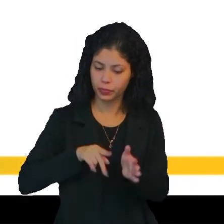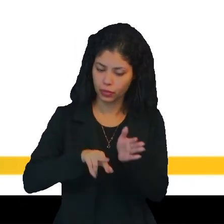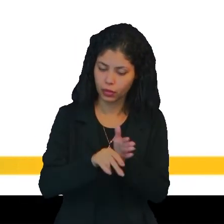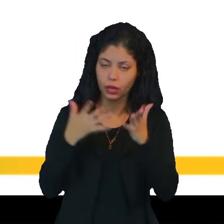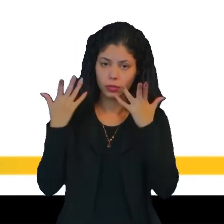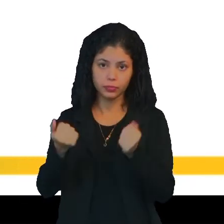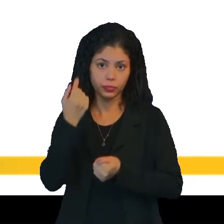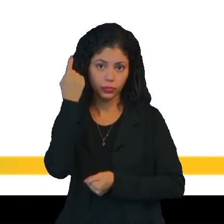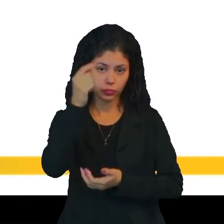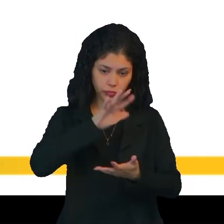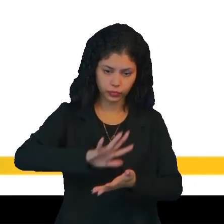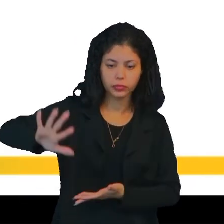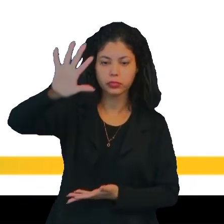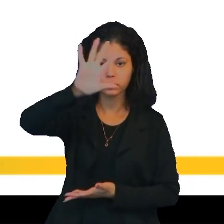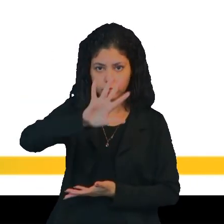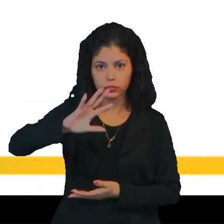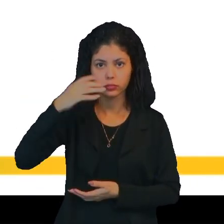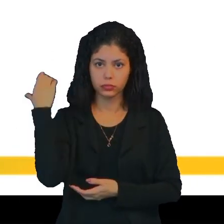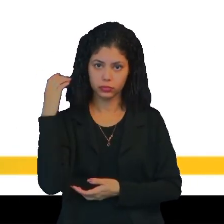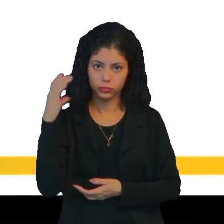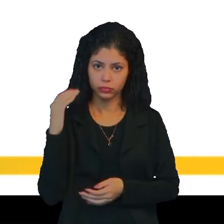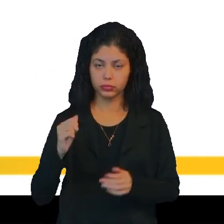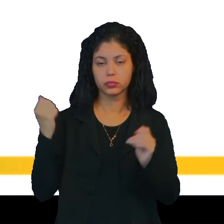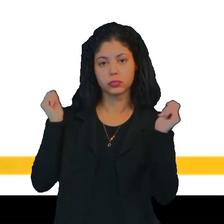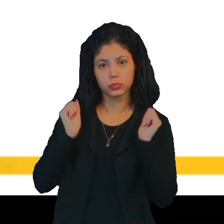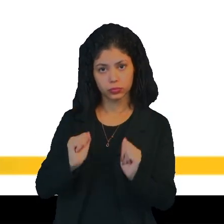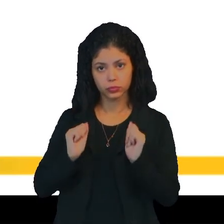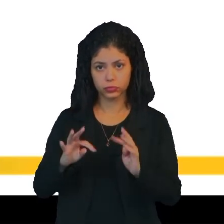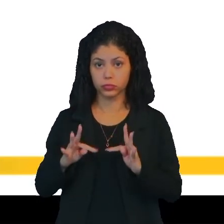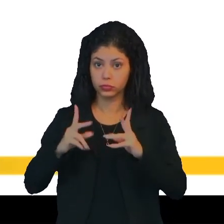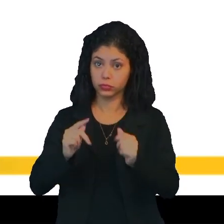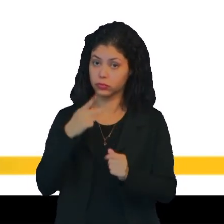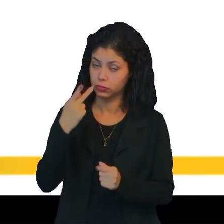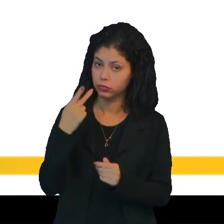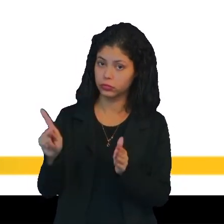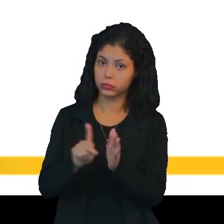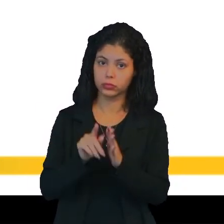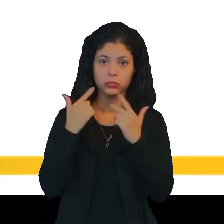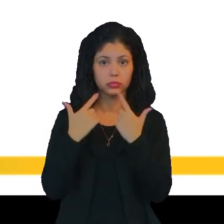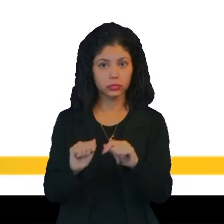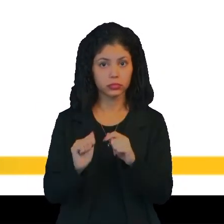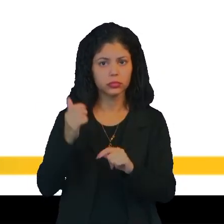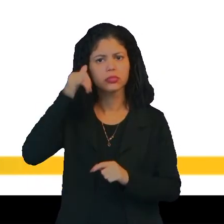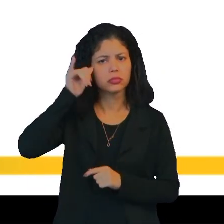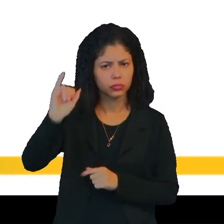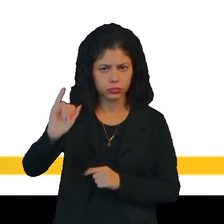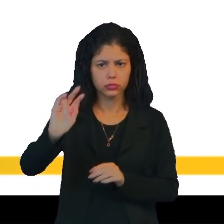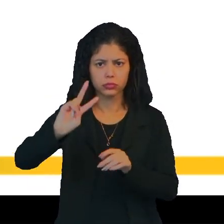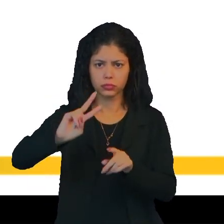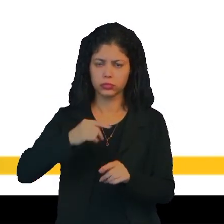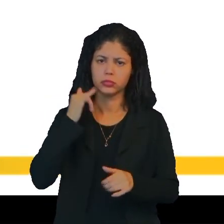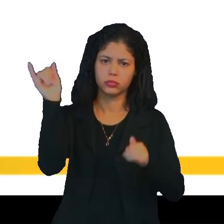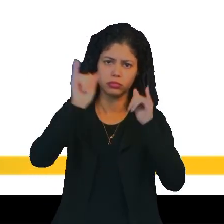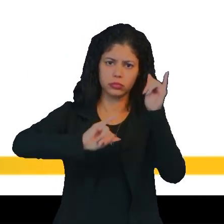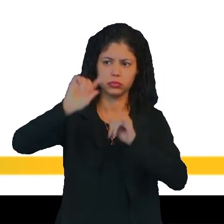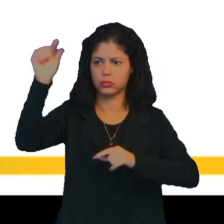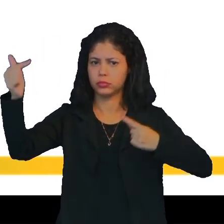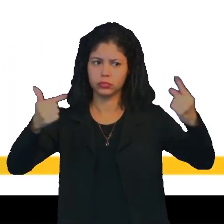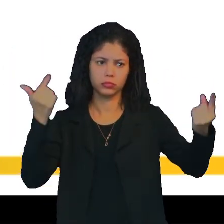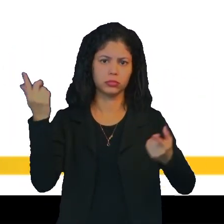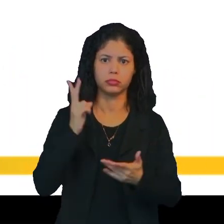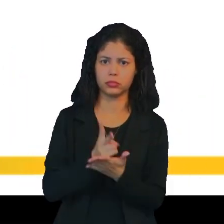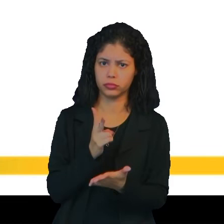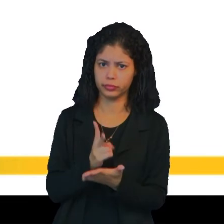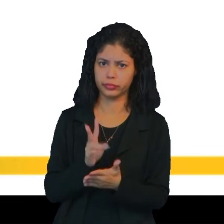biológica, aceita mundialmente pela comunidade científica, permite que todos falem a mesma língua e evita a duplicidade de informações sobre uma